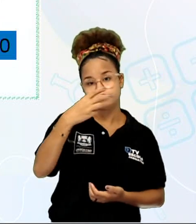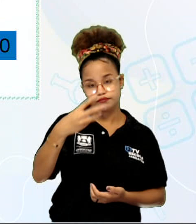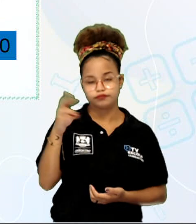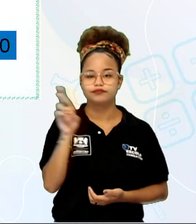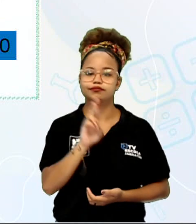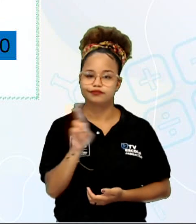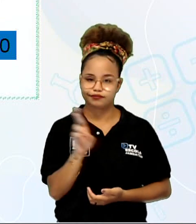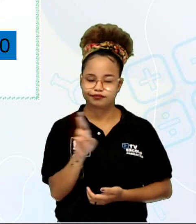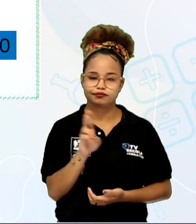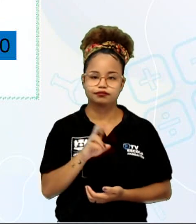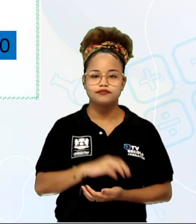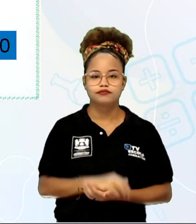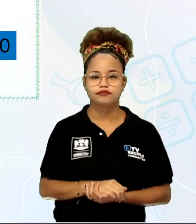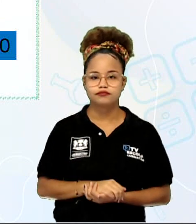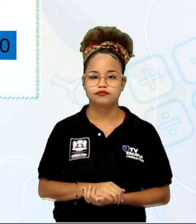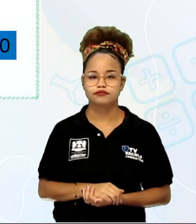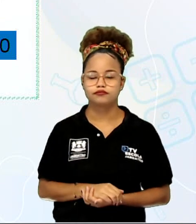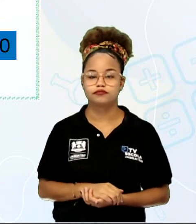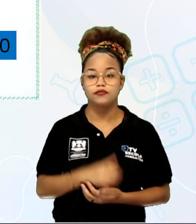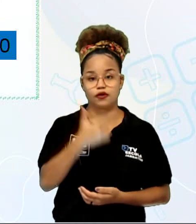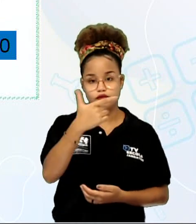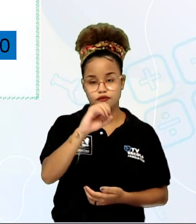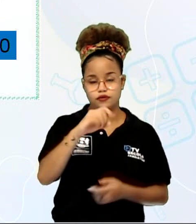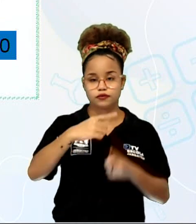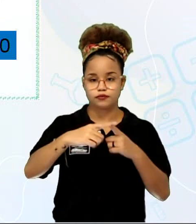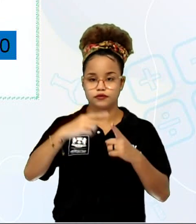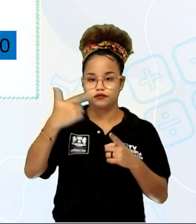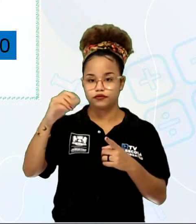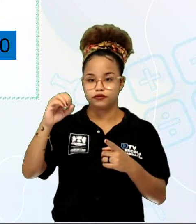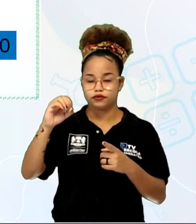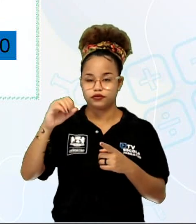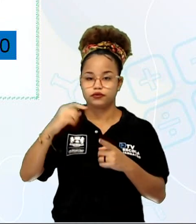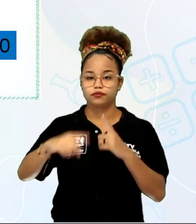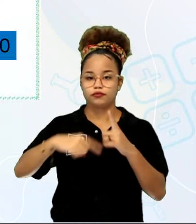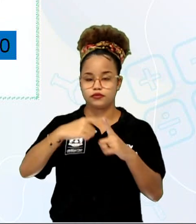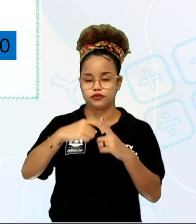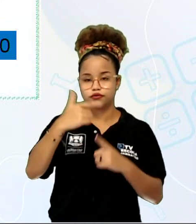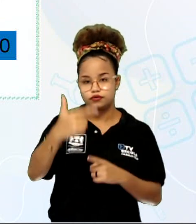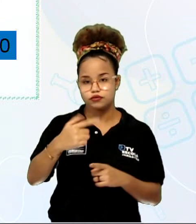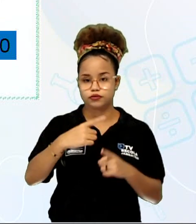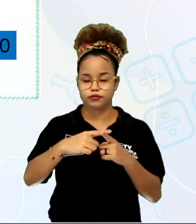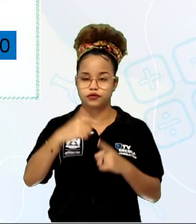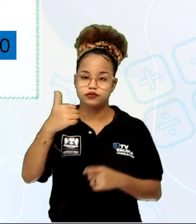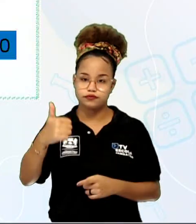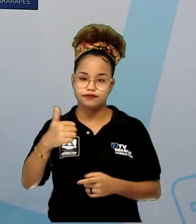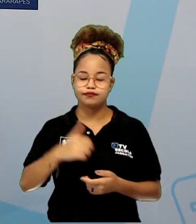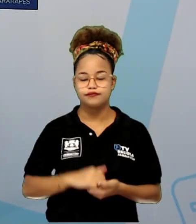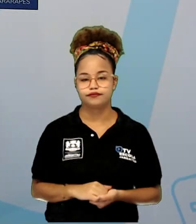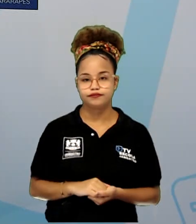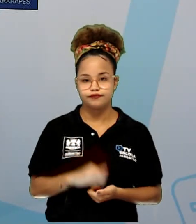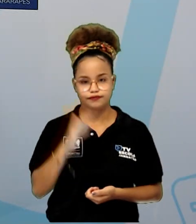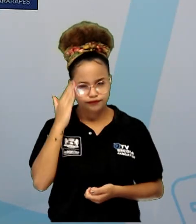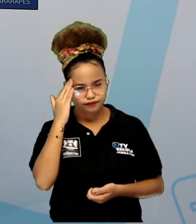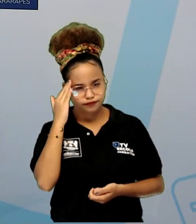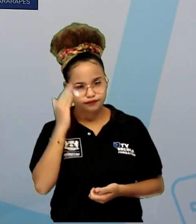R$ 43. Olha só, 20 mais 20 mais 2 mais 1. Tá?